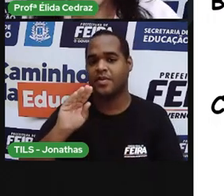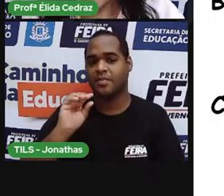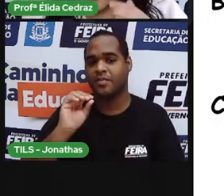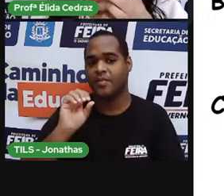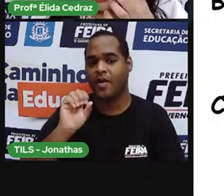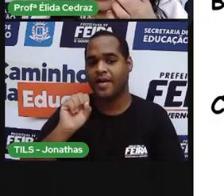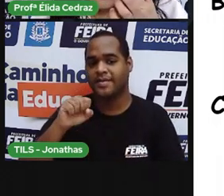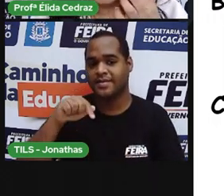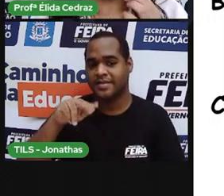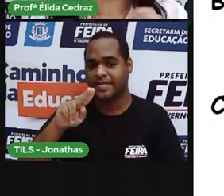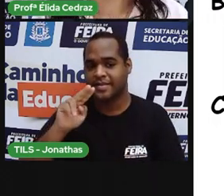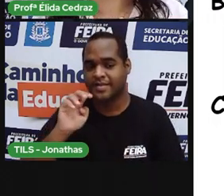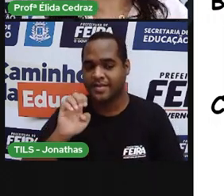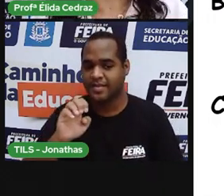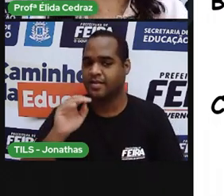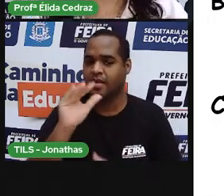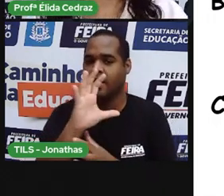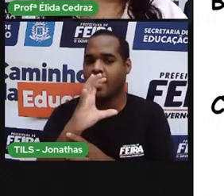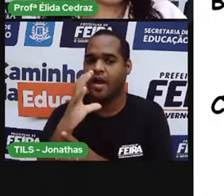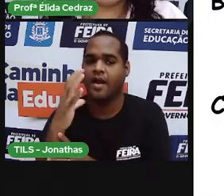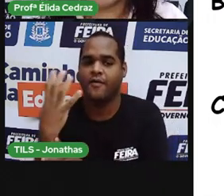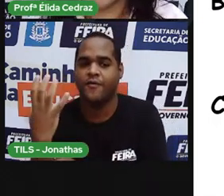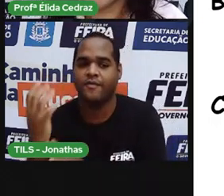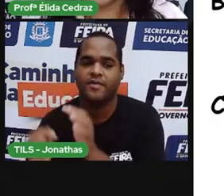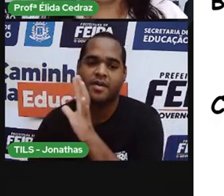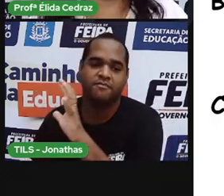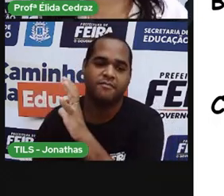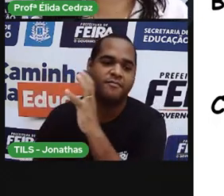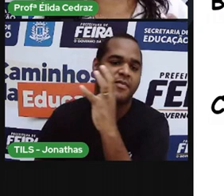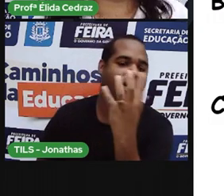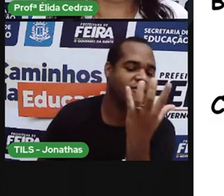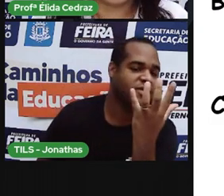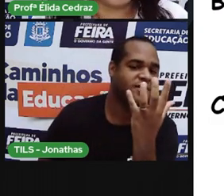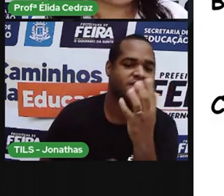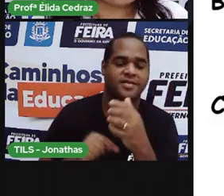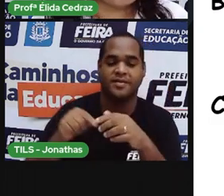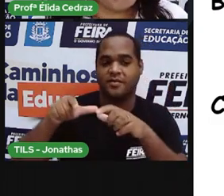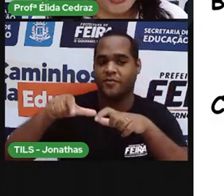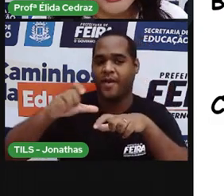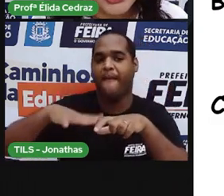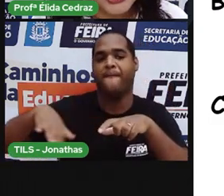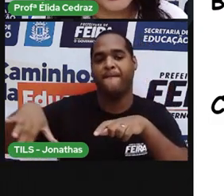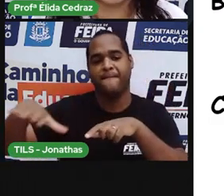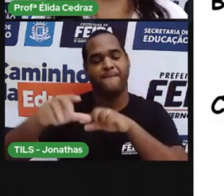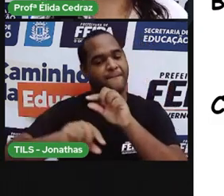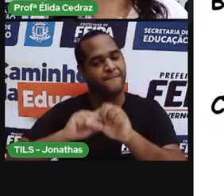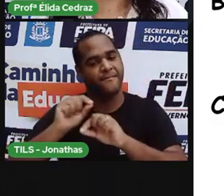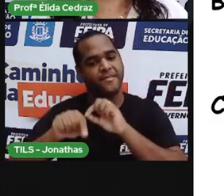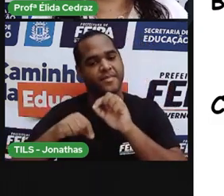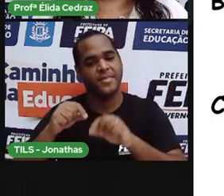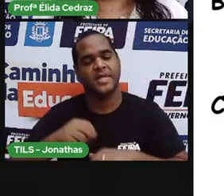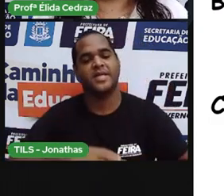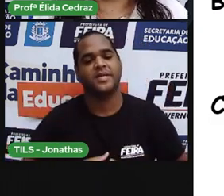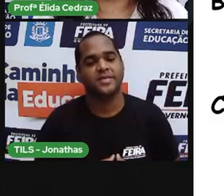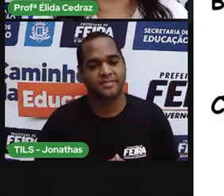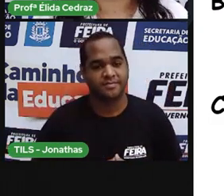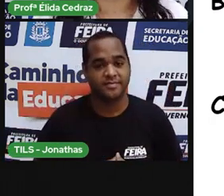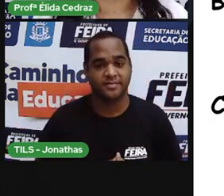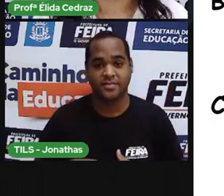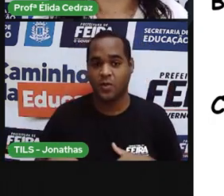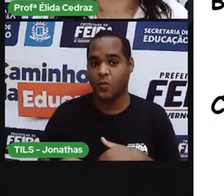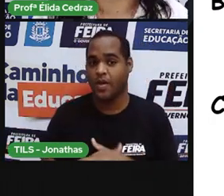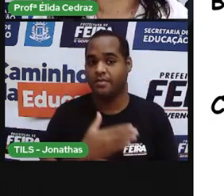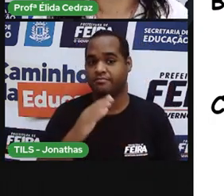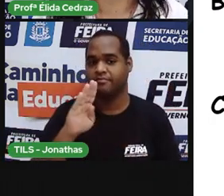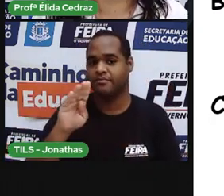bosque. Isso não é muro e nem é poste. Nessa rua